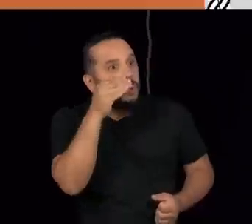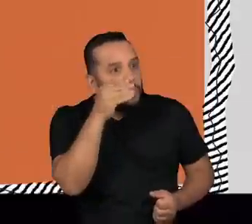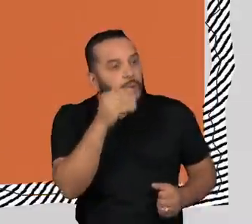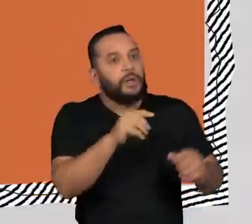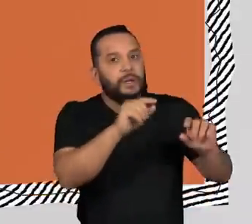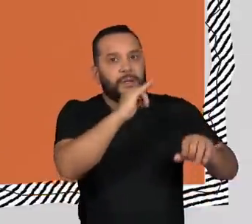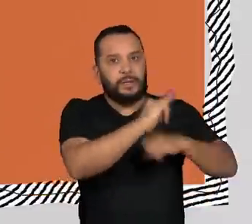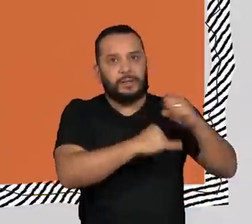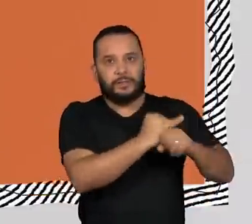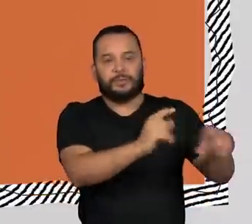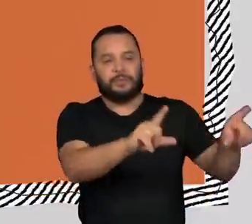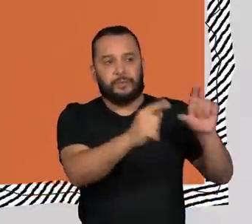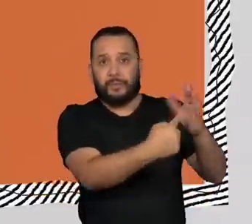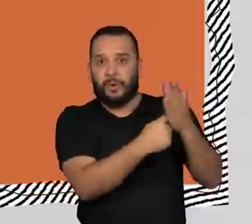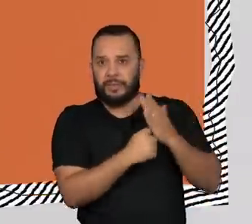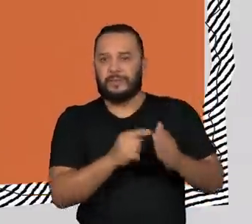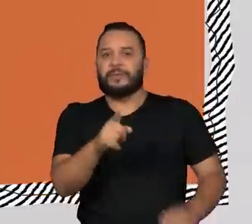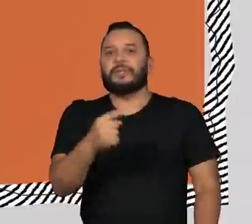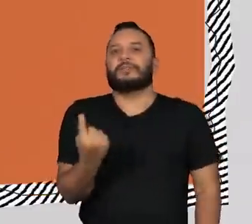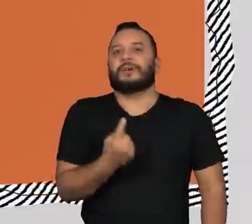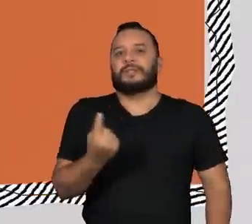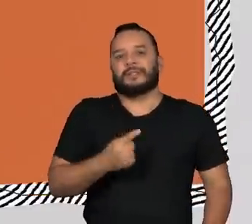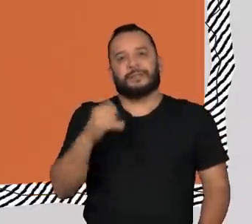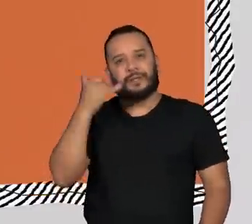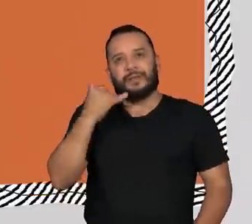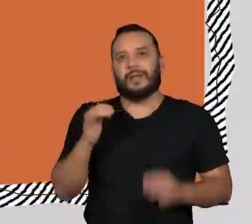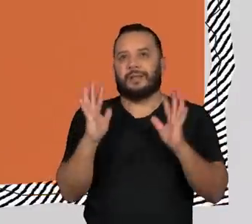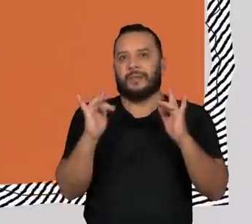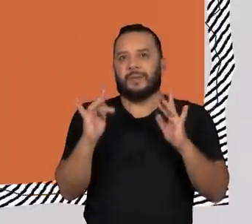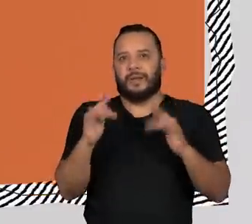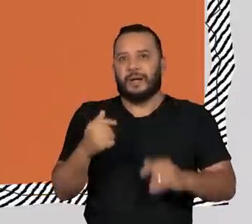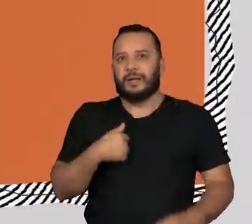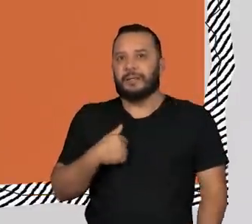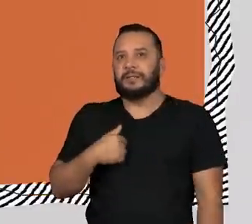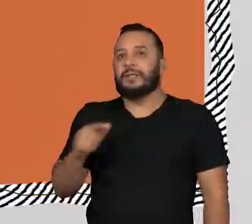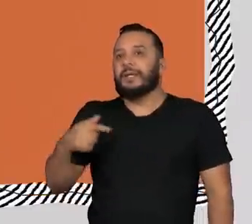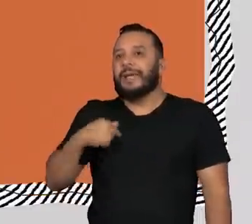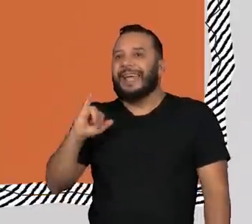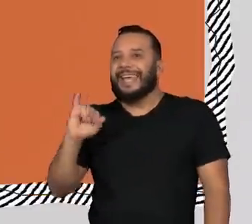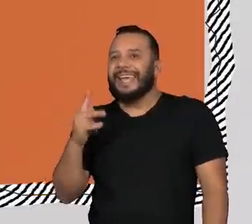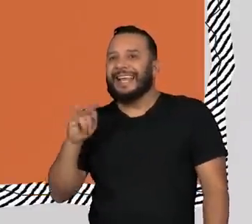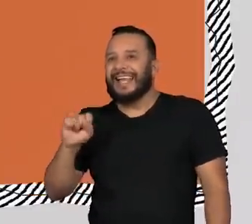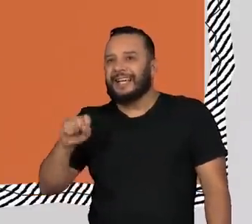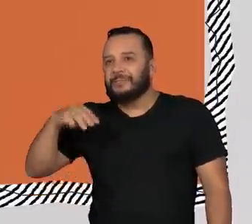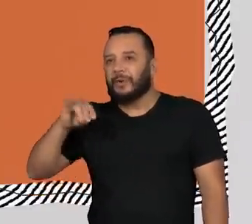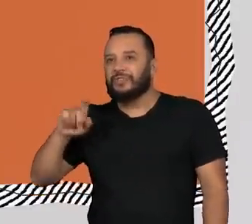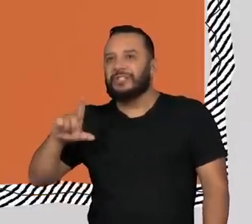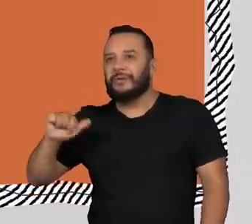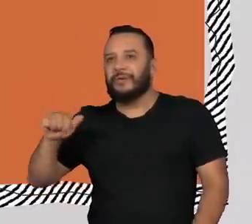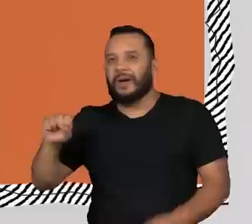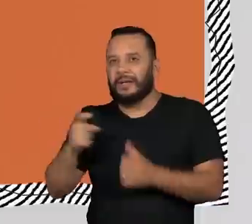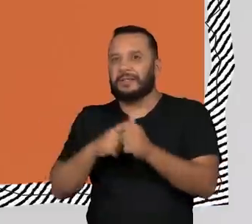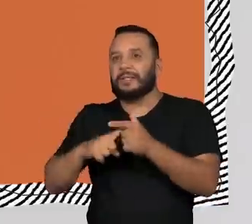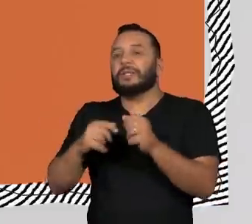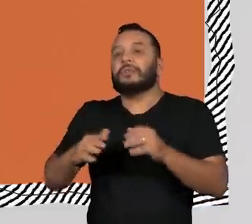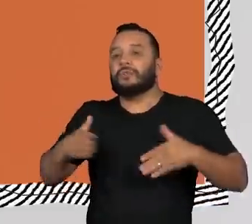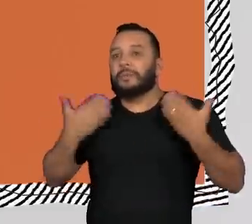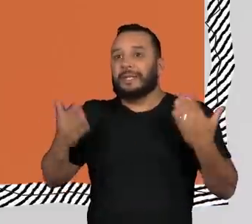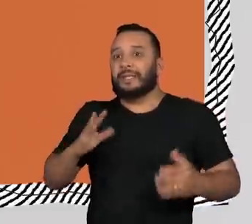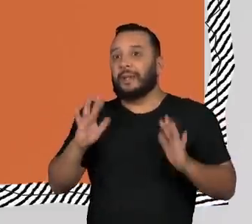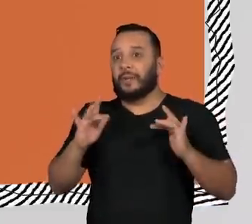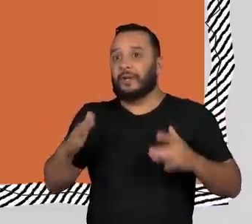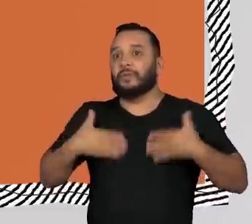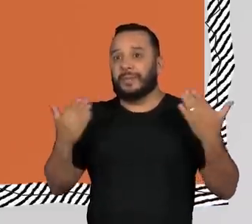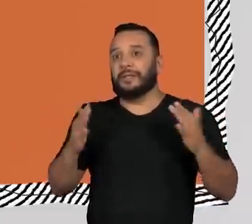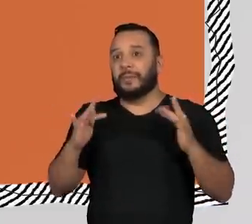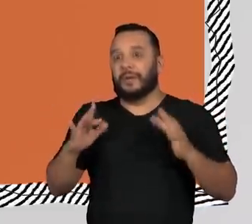faça isso quando estiver sozinha com o celular do namorado surpresa pra sua namorada surpresa a dois surpresa